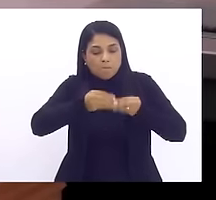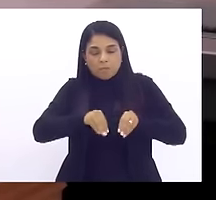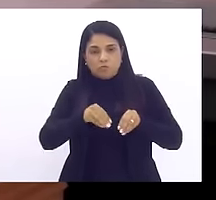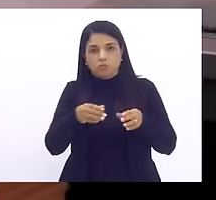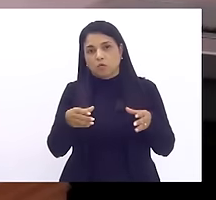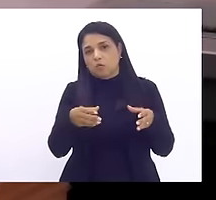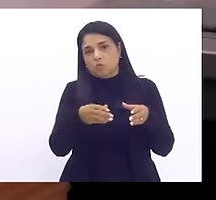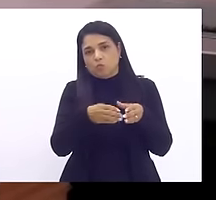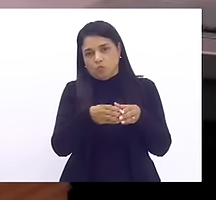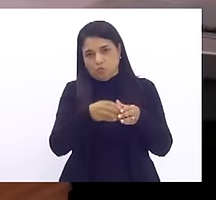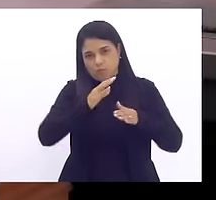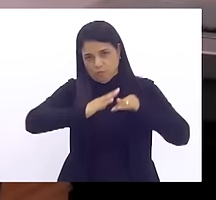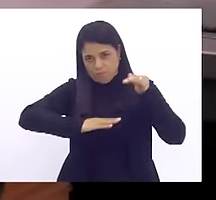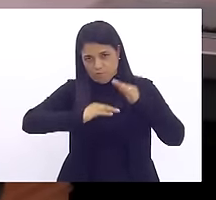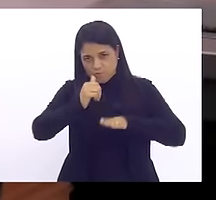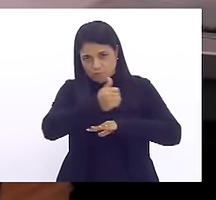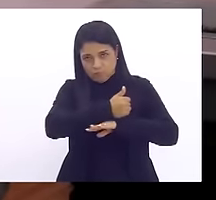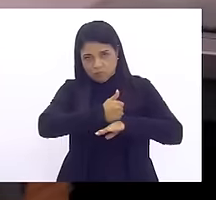presidente